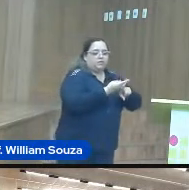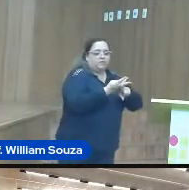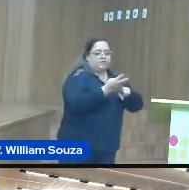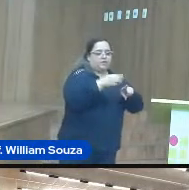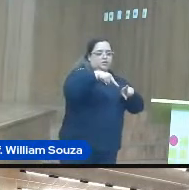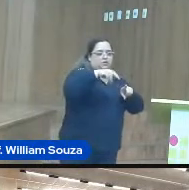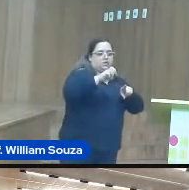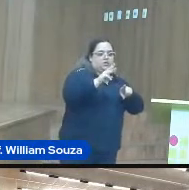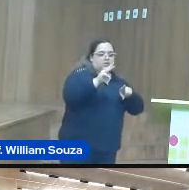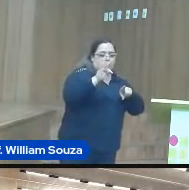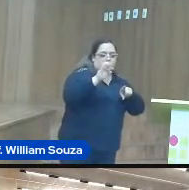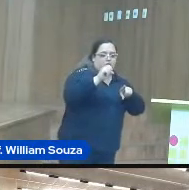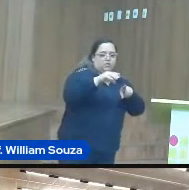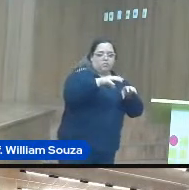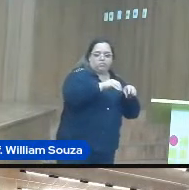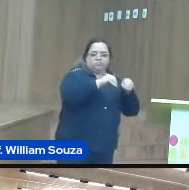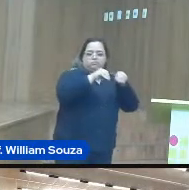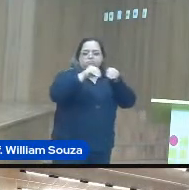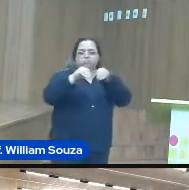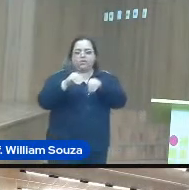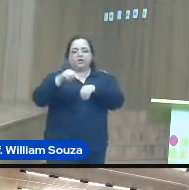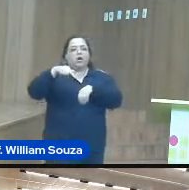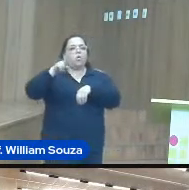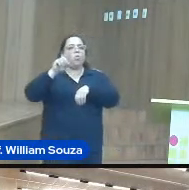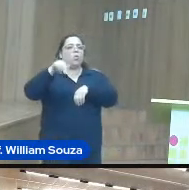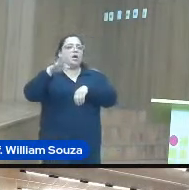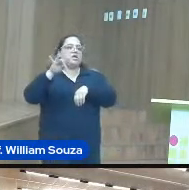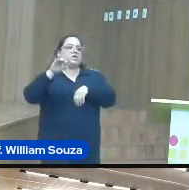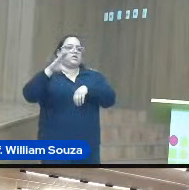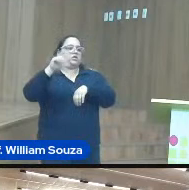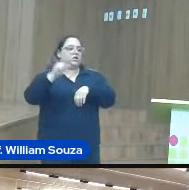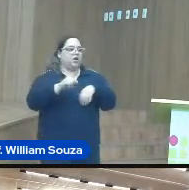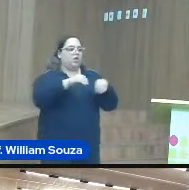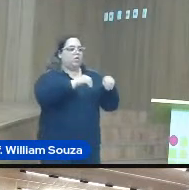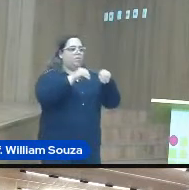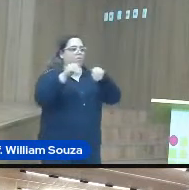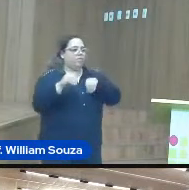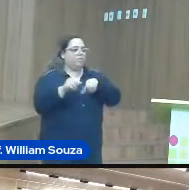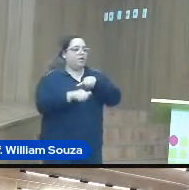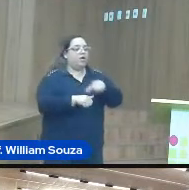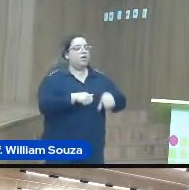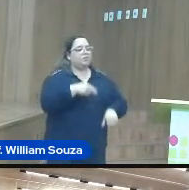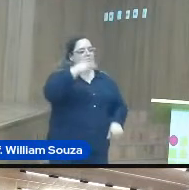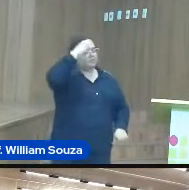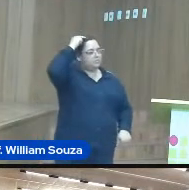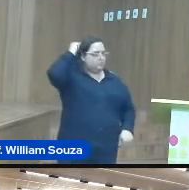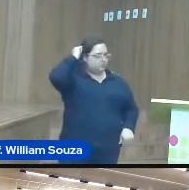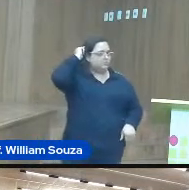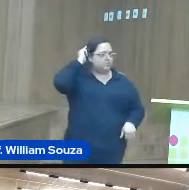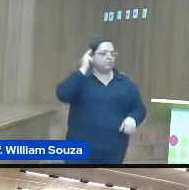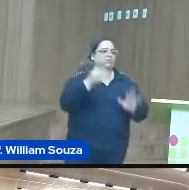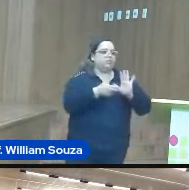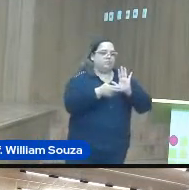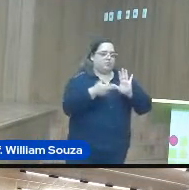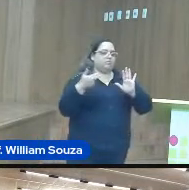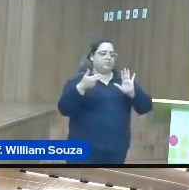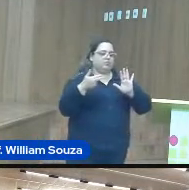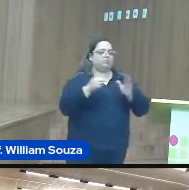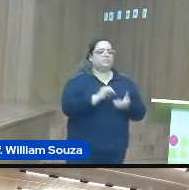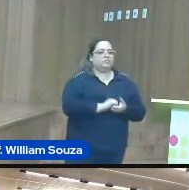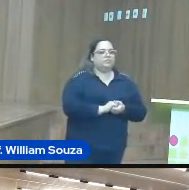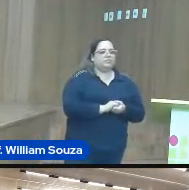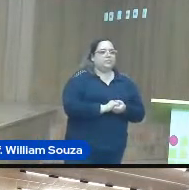para uma física quântica. Então era um momento, eu não vou chamar de uma crise intelectual, mas era um momento